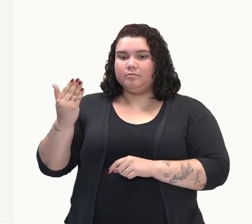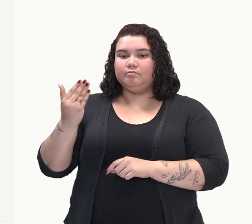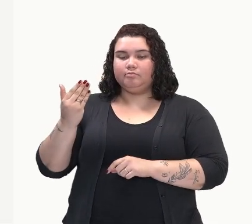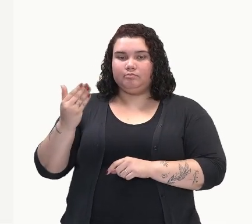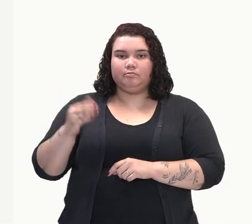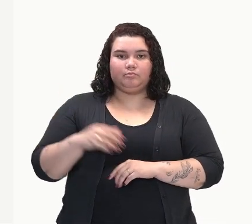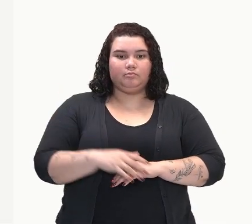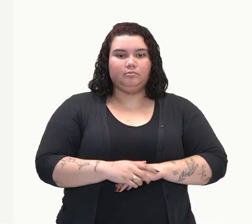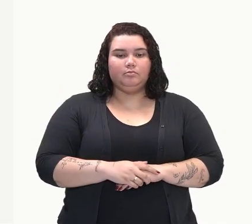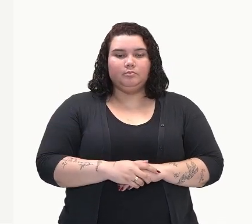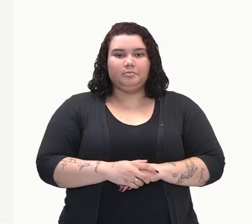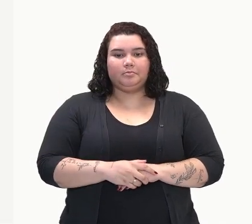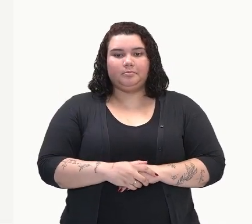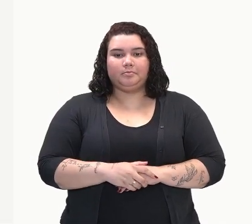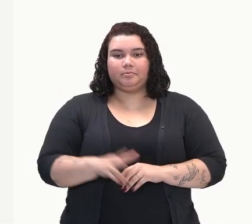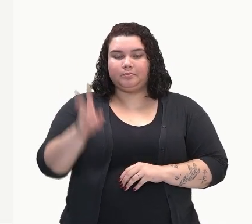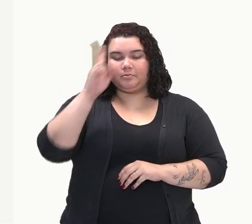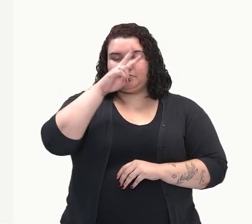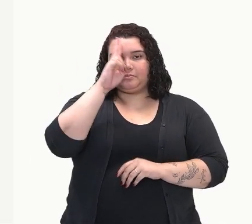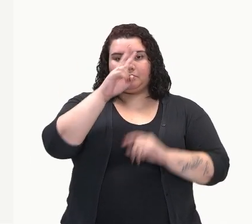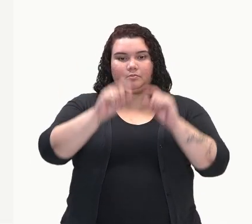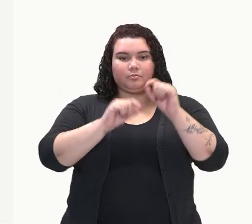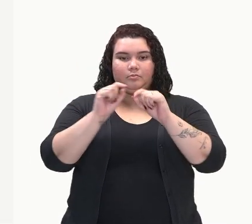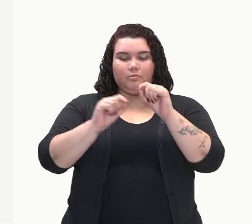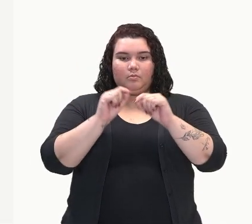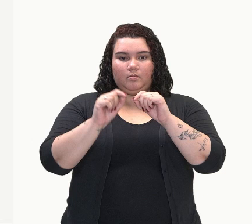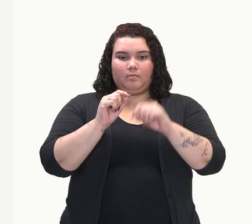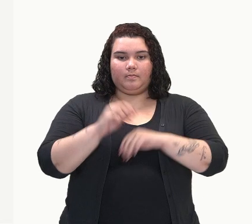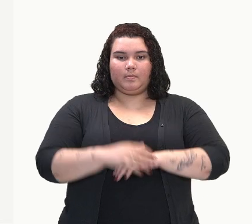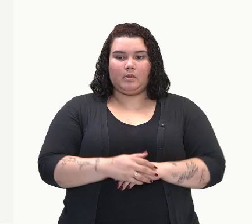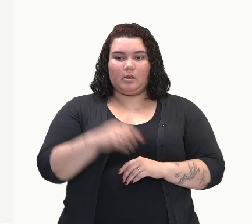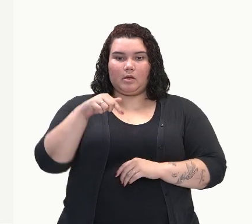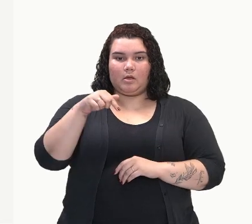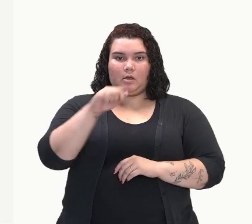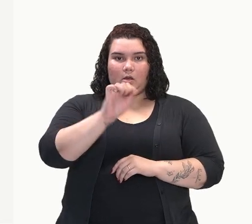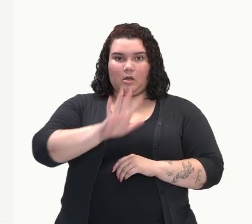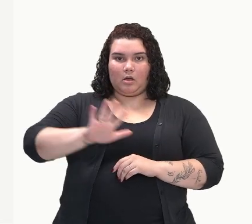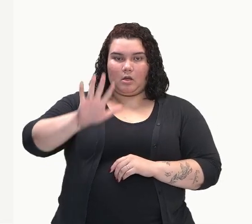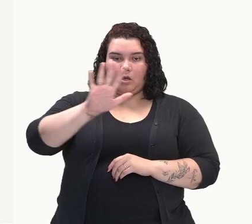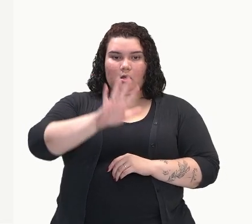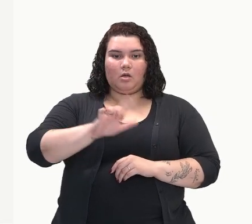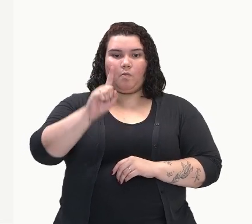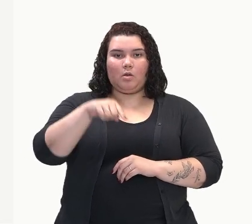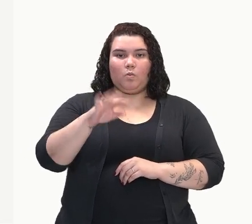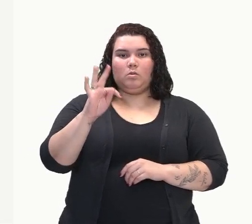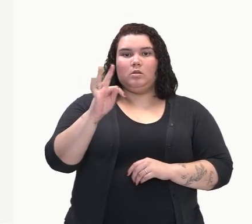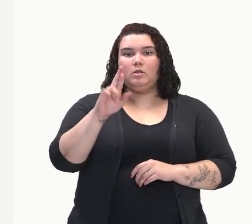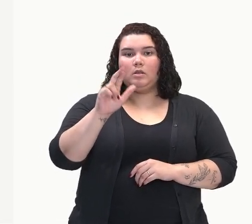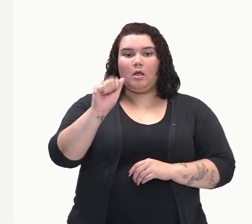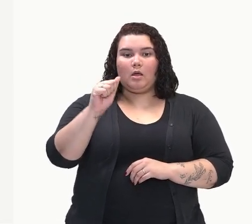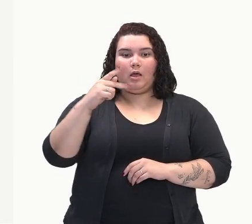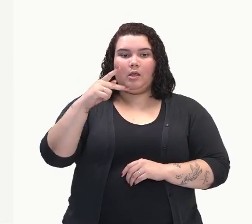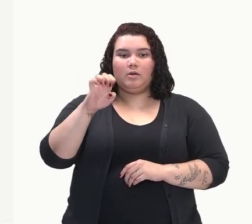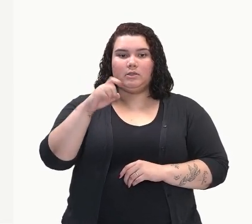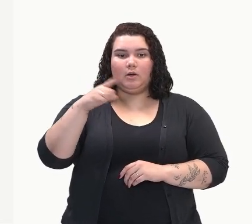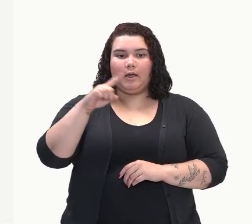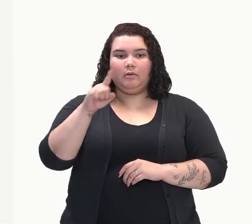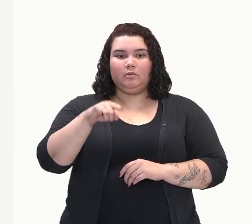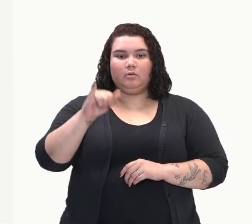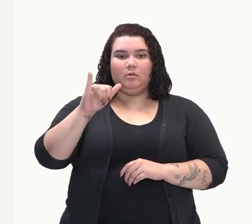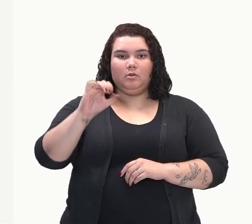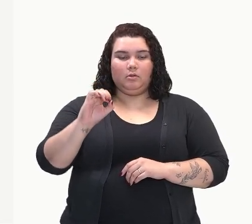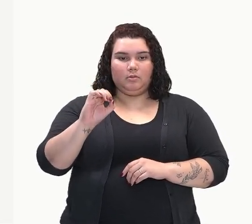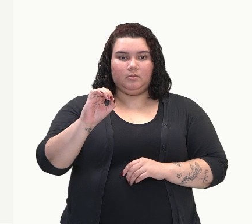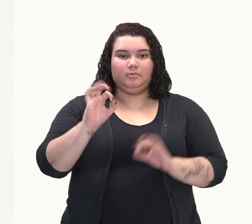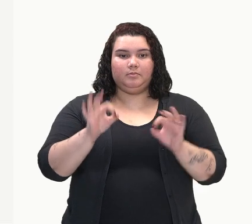tá, pessoal? Lembrando a você que essa área aí é a área de um trapézio. Então aqui na nossa solução a gente